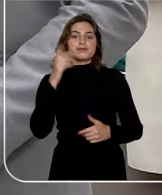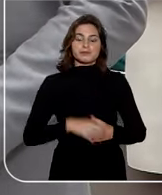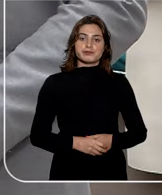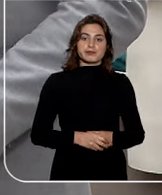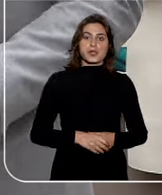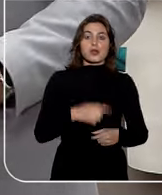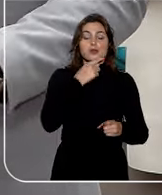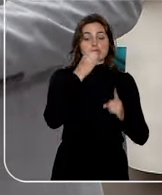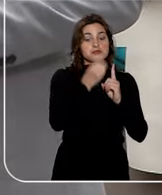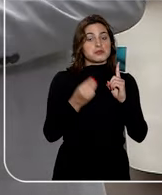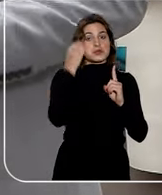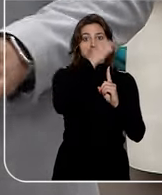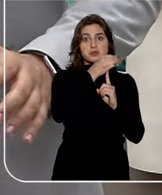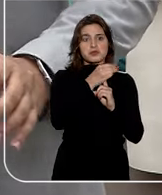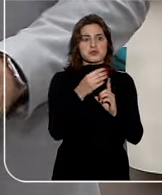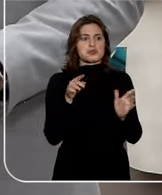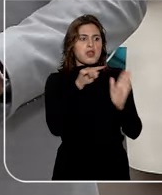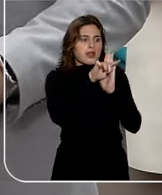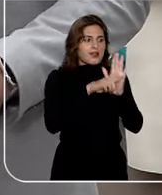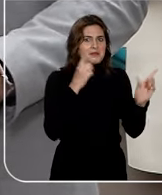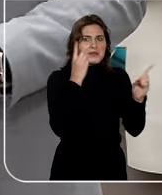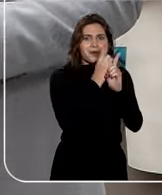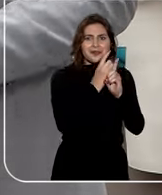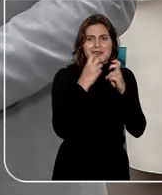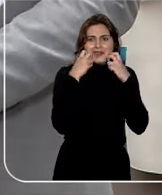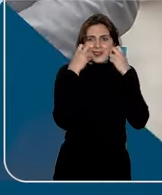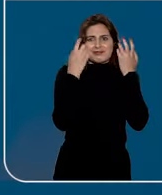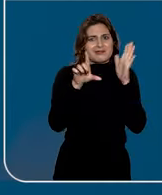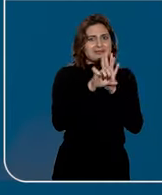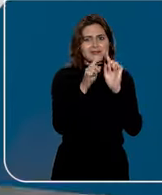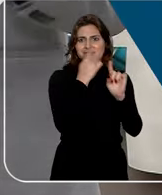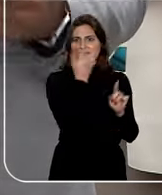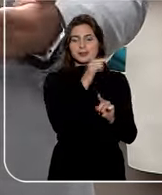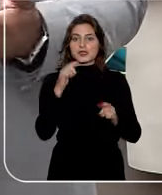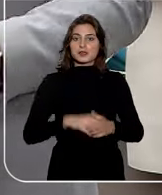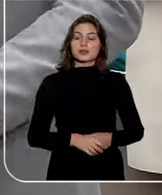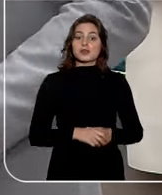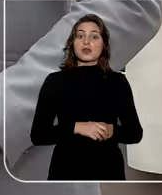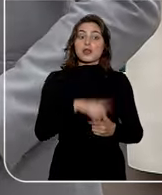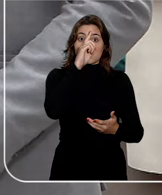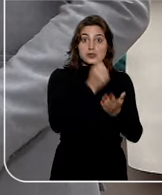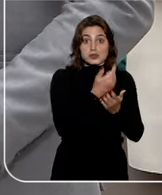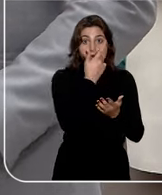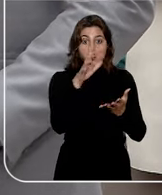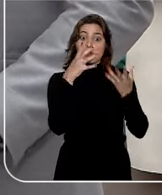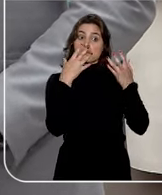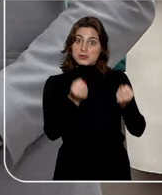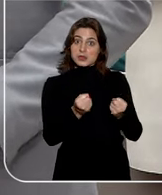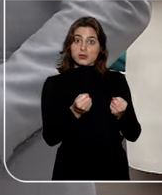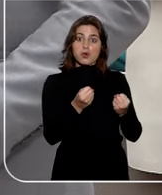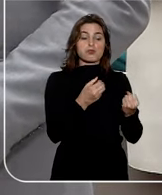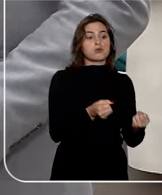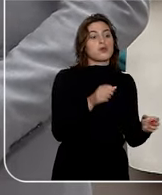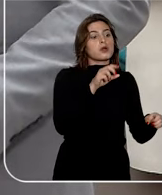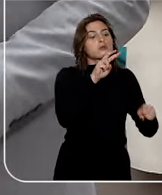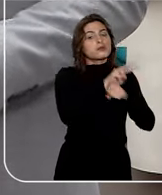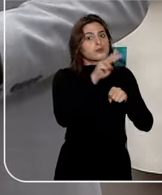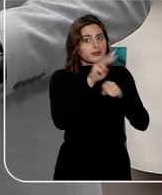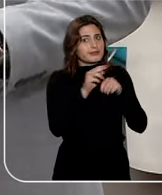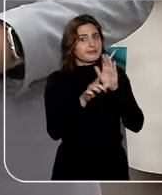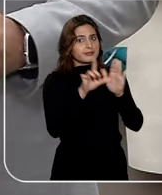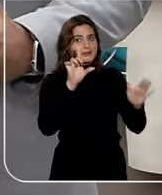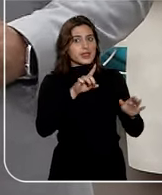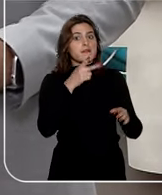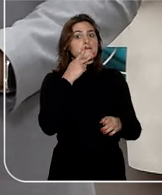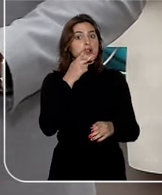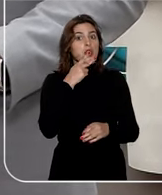São Paulo. O ministro não verificou constrangimento ilegal. Em outra decisão, Og Fernandes deferiu tutela antecipada e